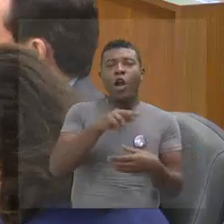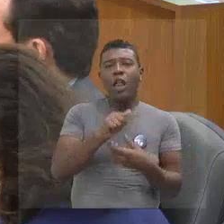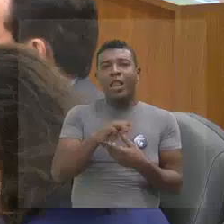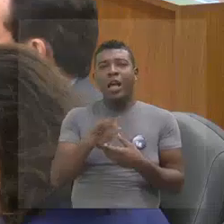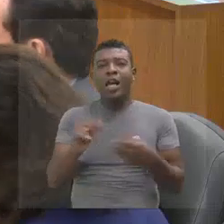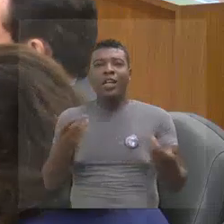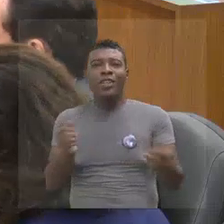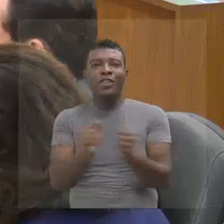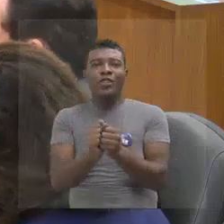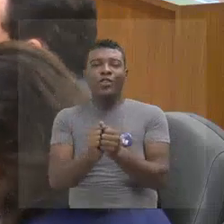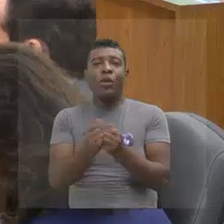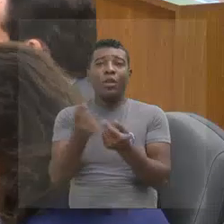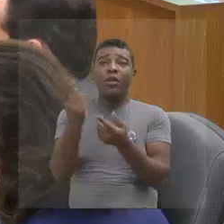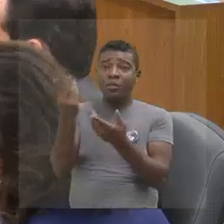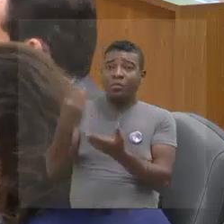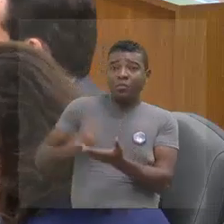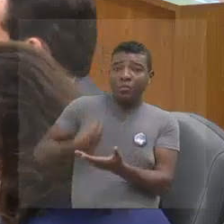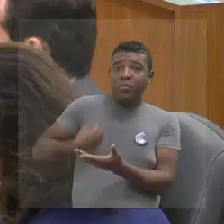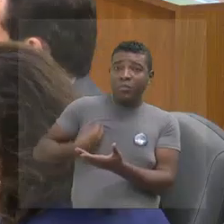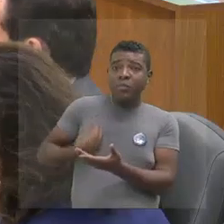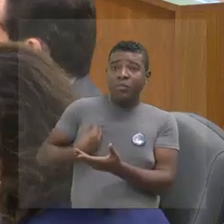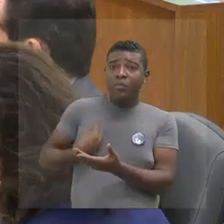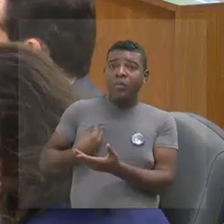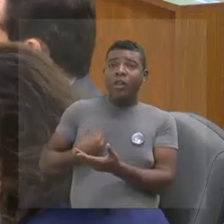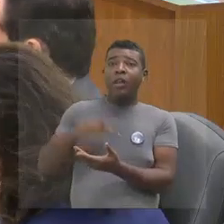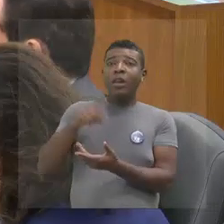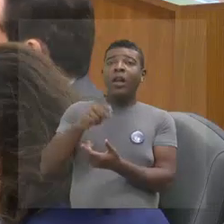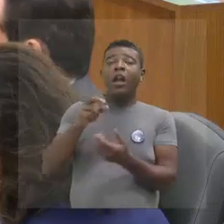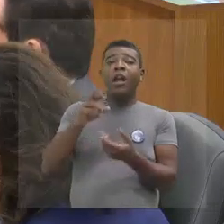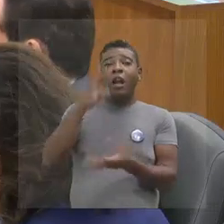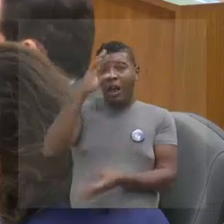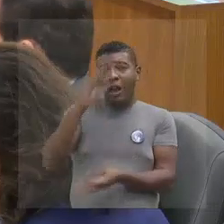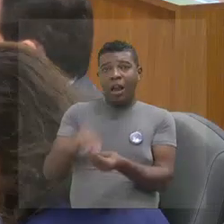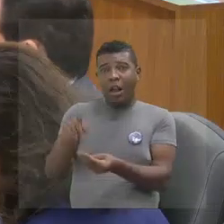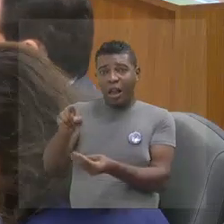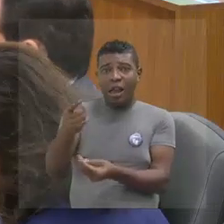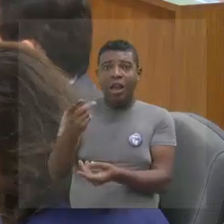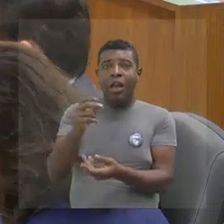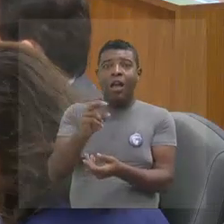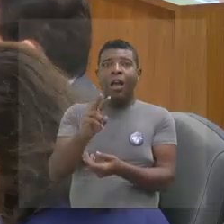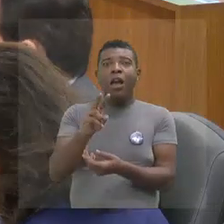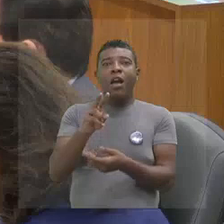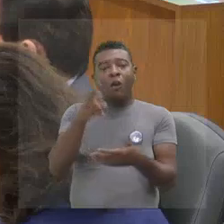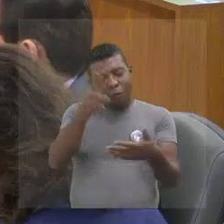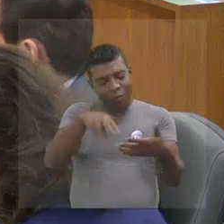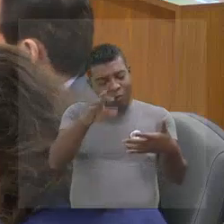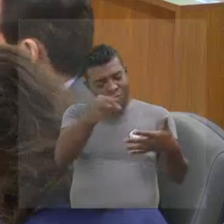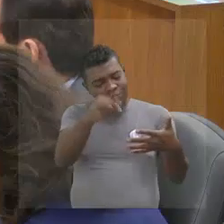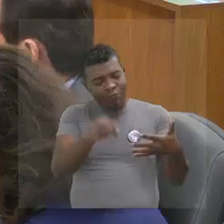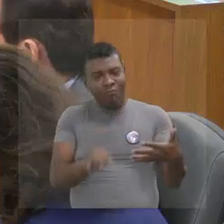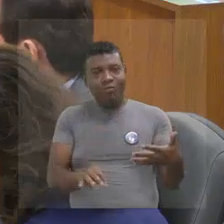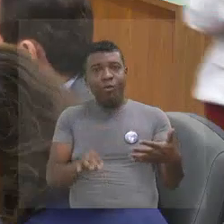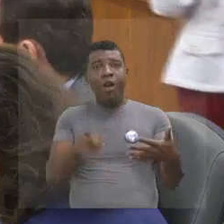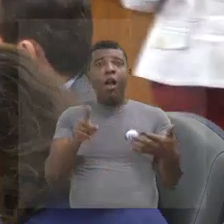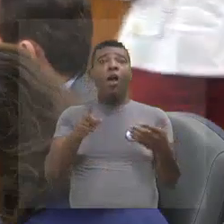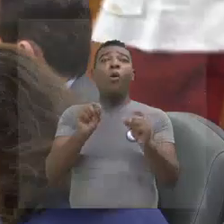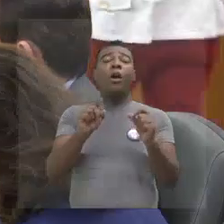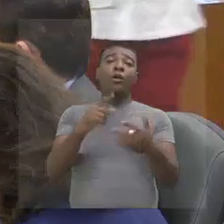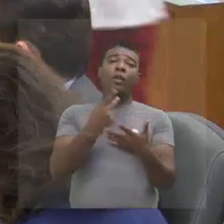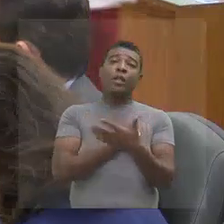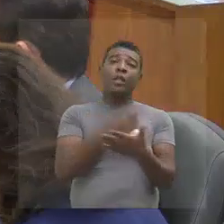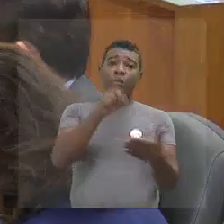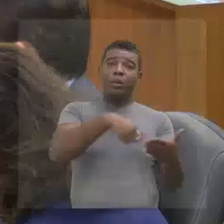interna inclusive com a sua participação né de revisão e foi né revogada recentemente Então